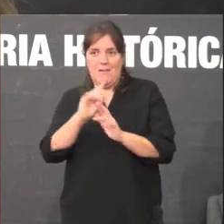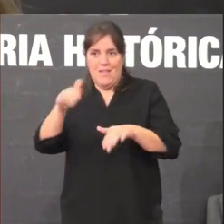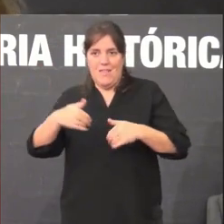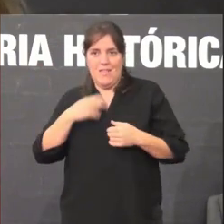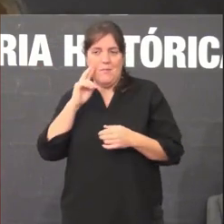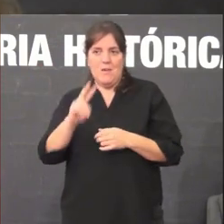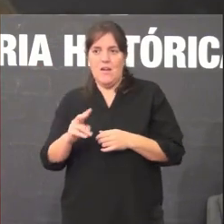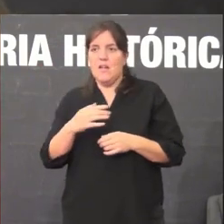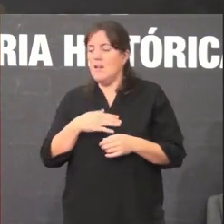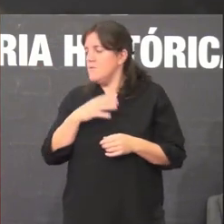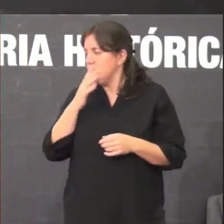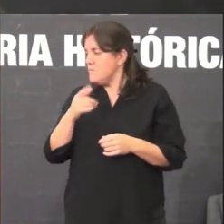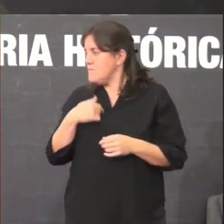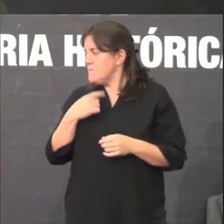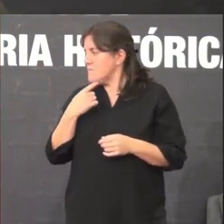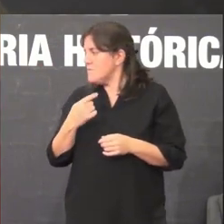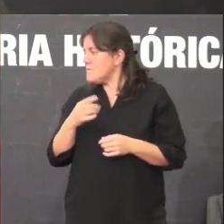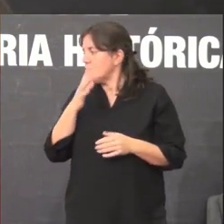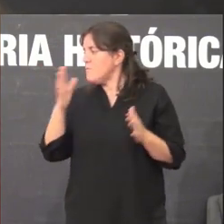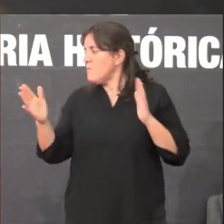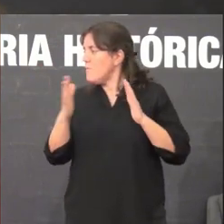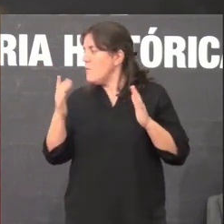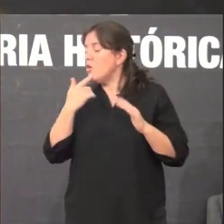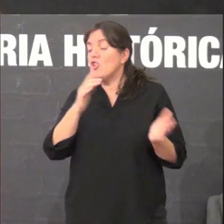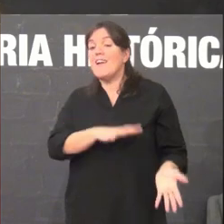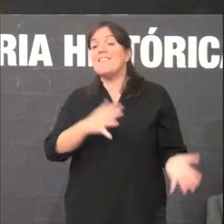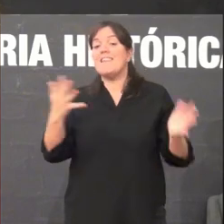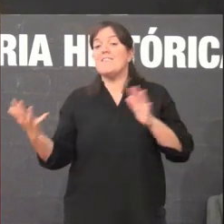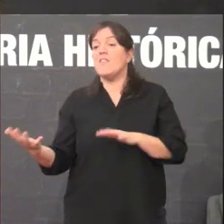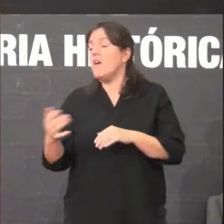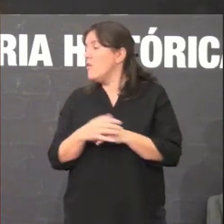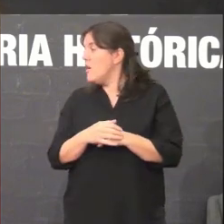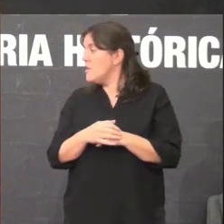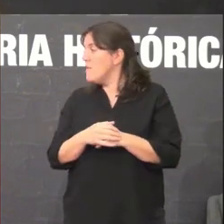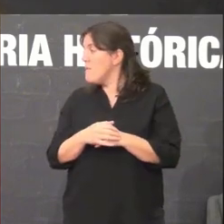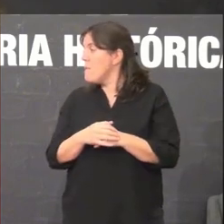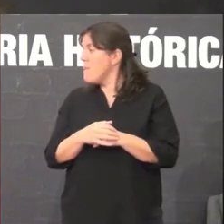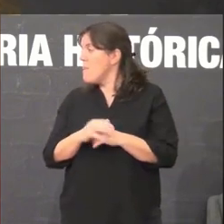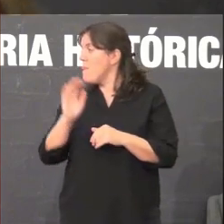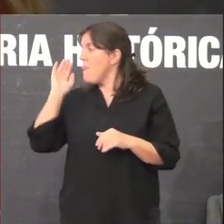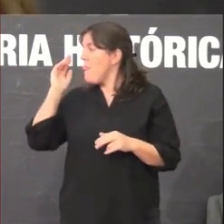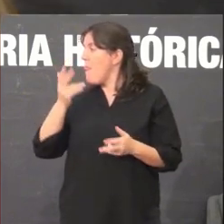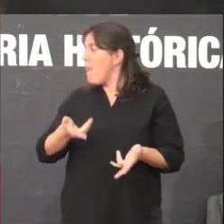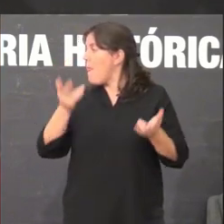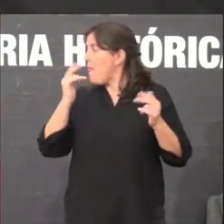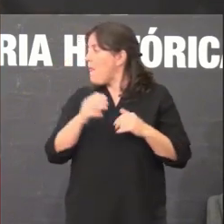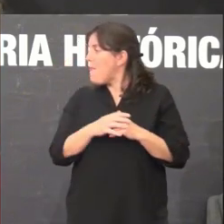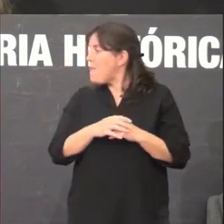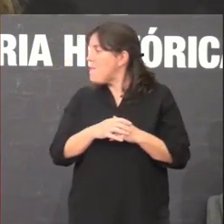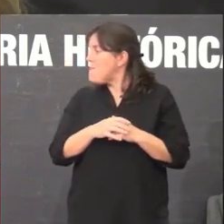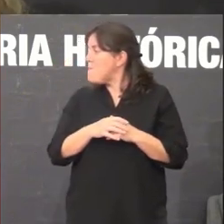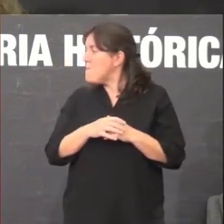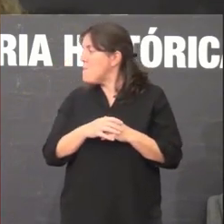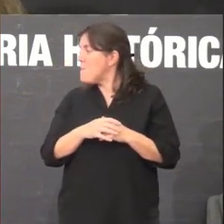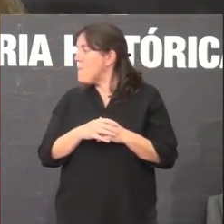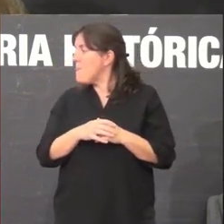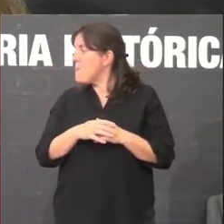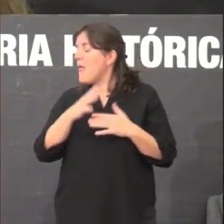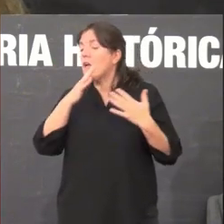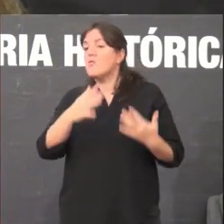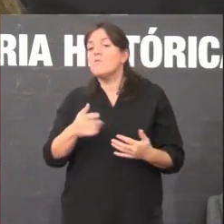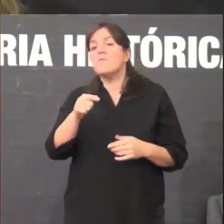Naquele momento, ou seja, neste momento de início da transição democrática, aquilo que se pretendia